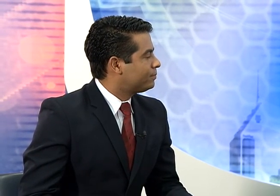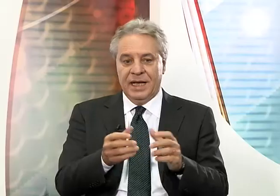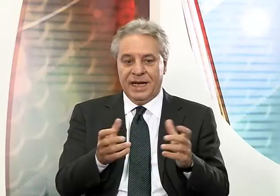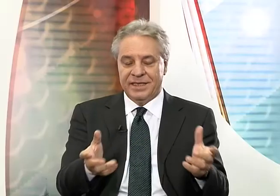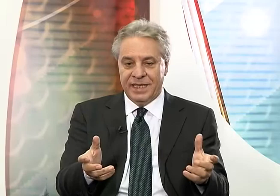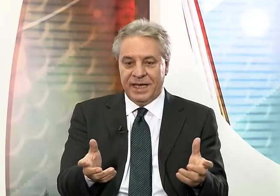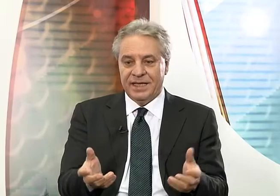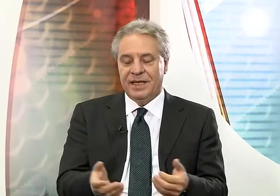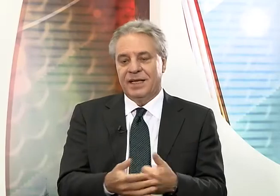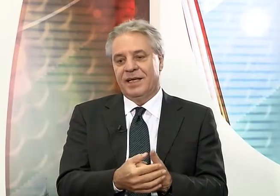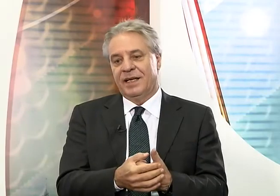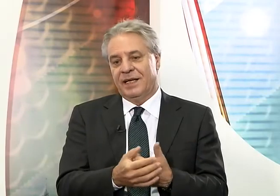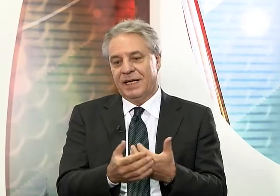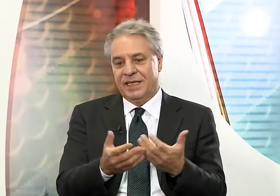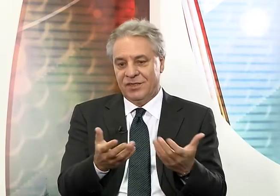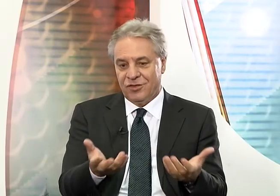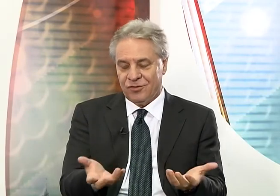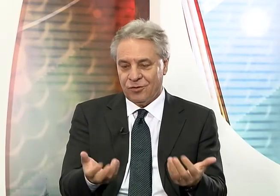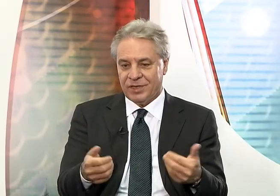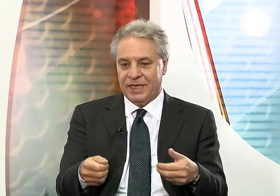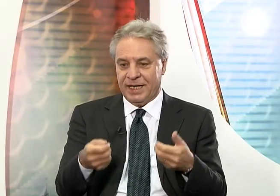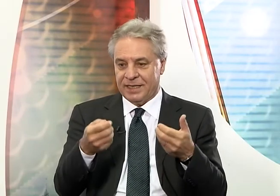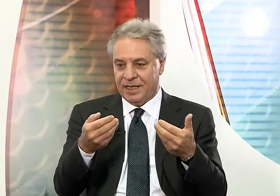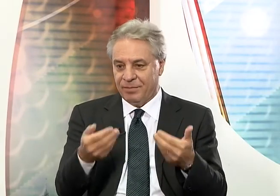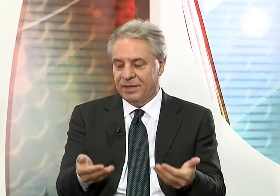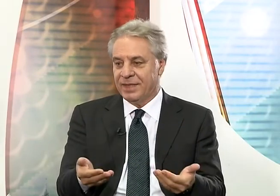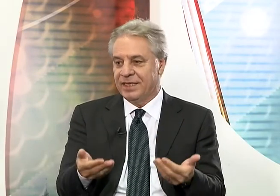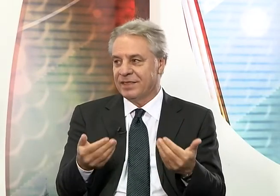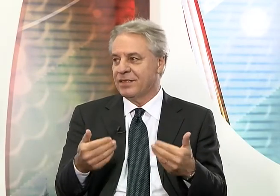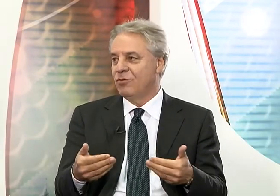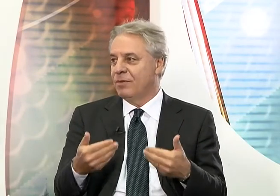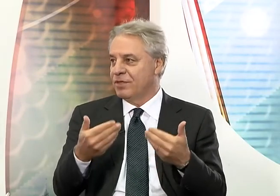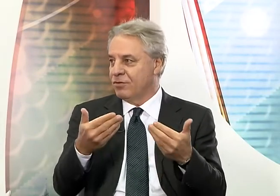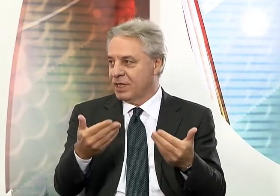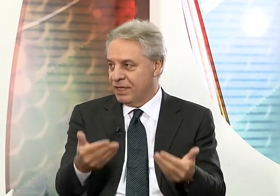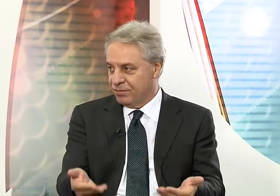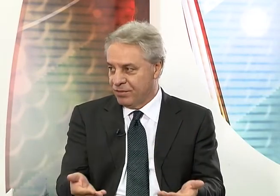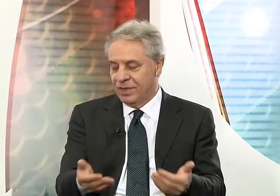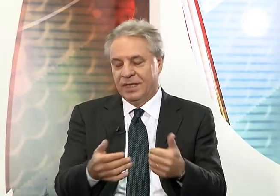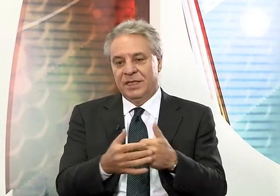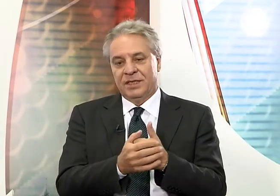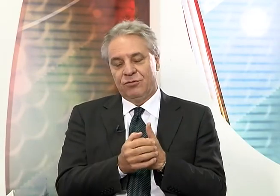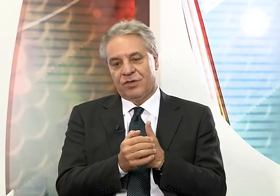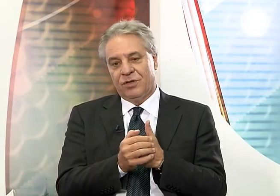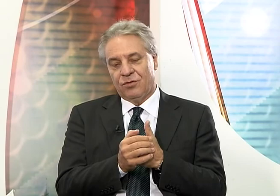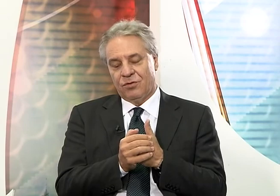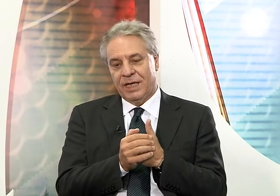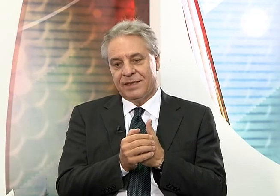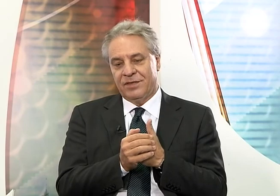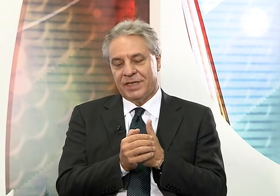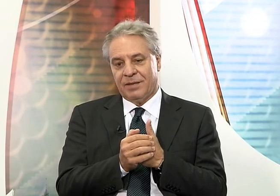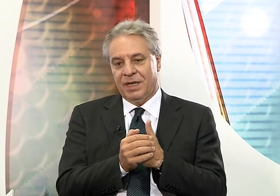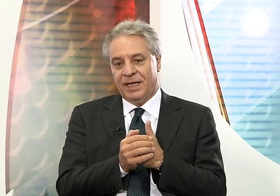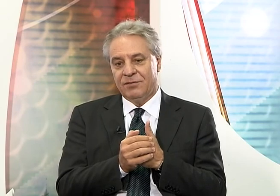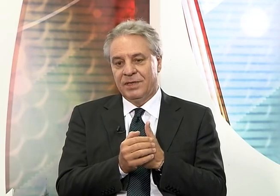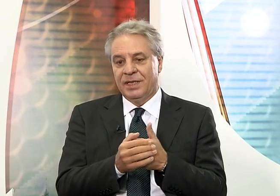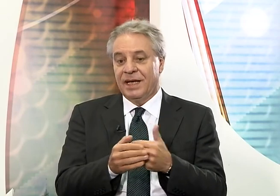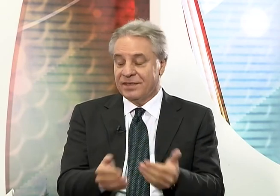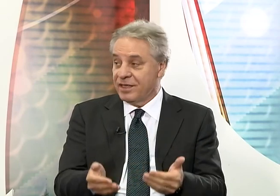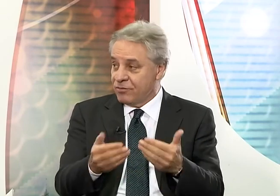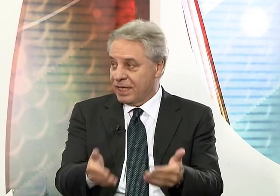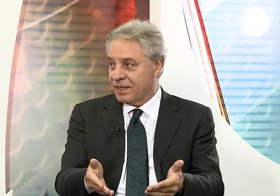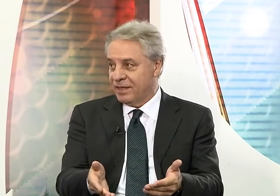profissionais. A ideia é, além de exortar a permanência do homem do campo no seu lugar de